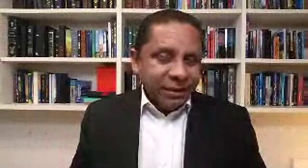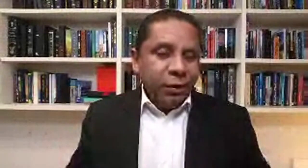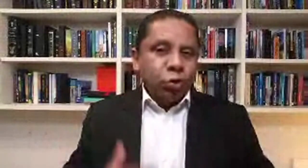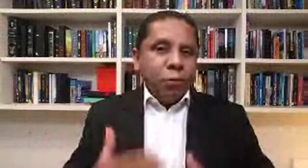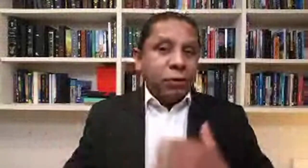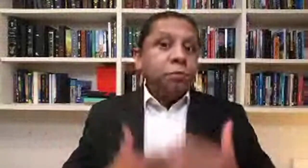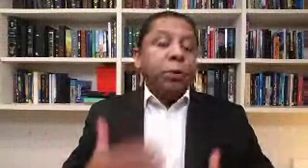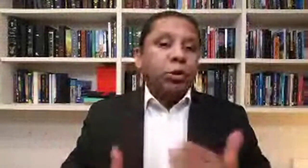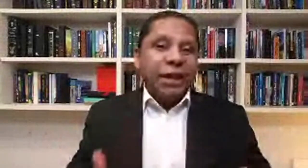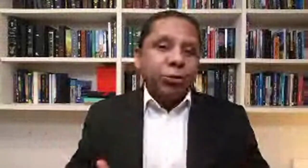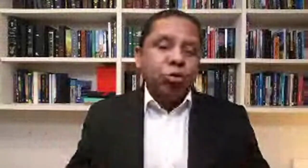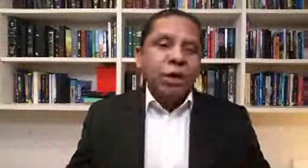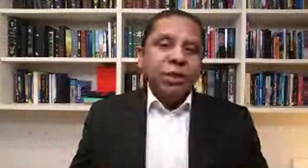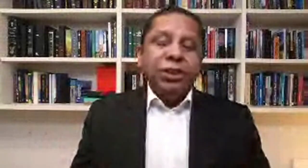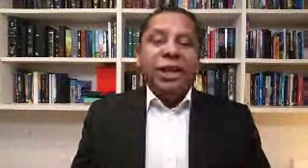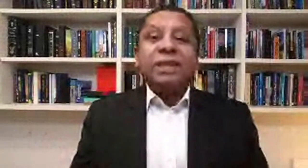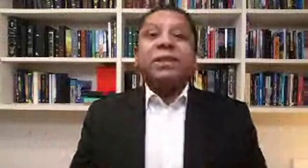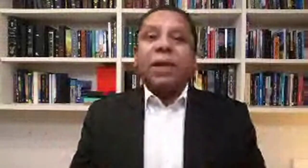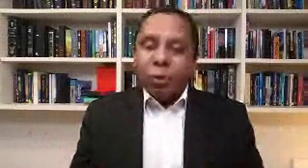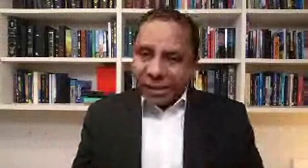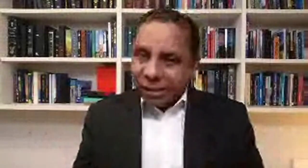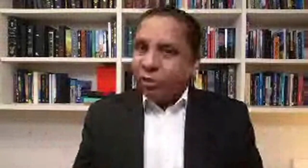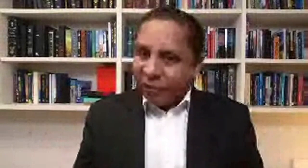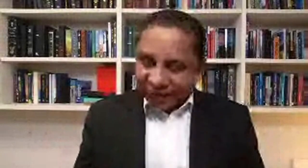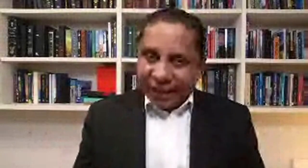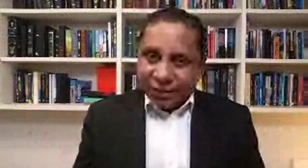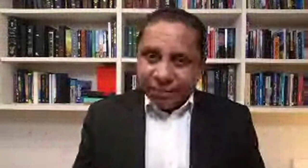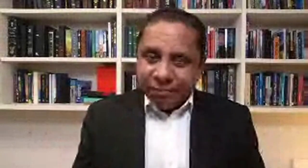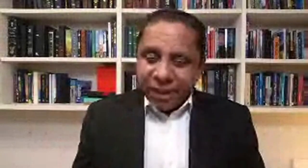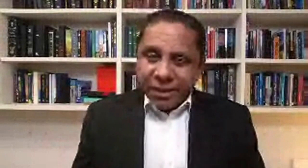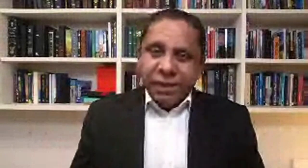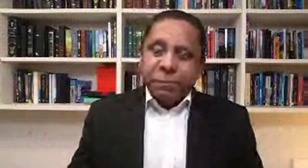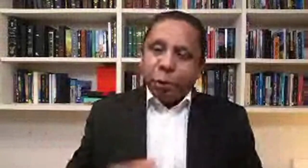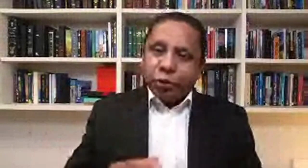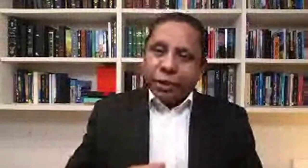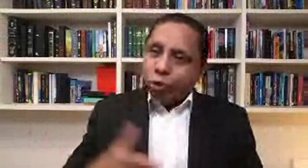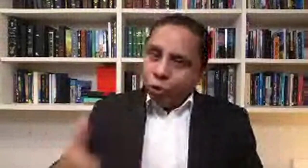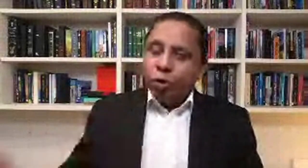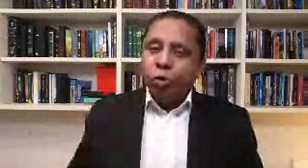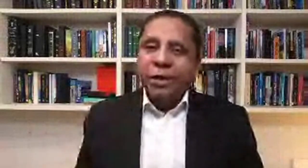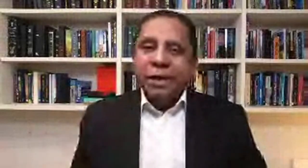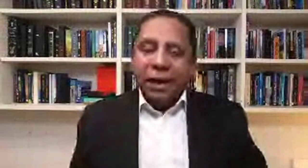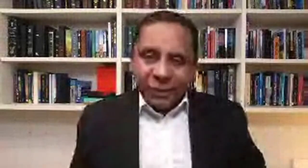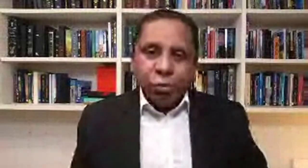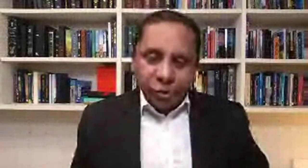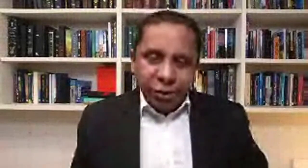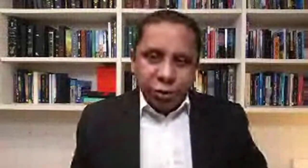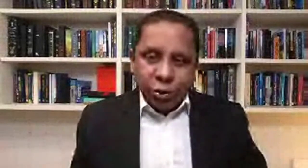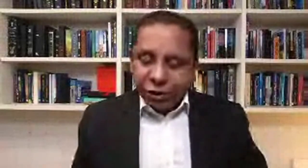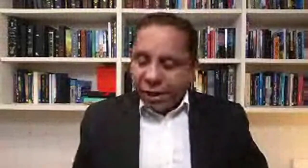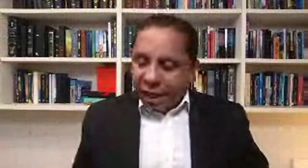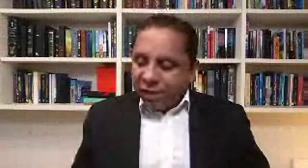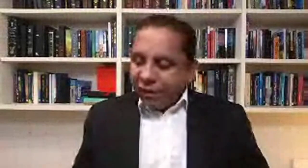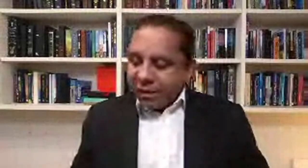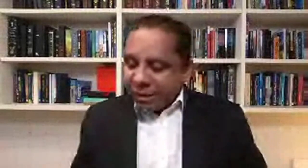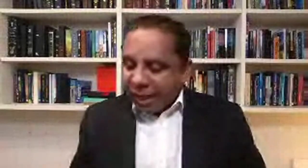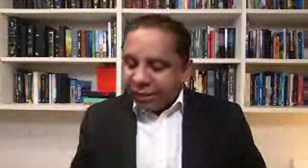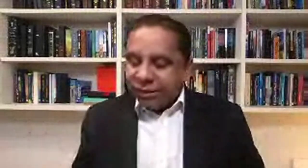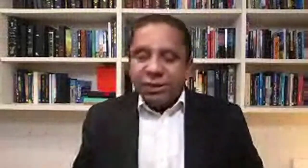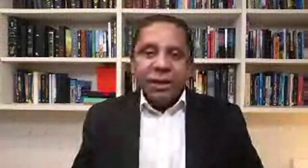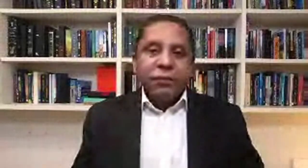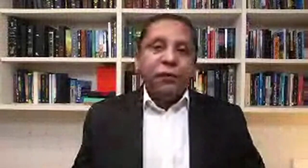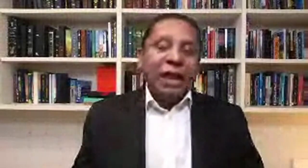restauradas. Deus começa um processo de restauração da verdade e esse processo continua até os dias de hoje. Aí